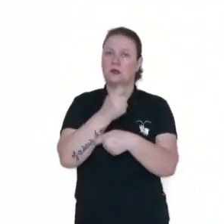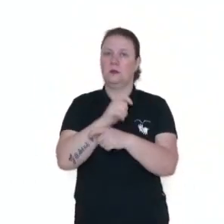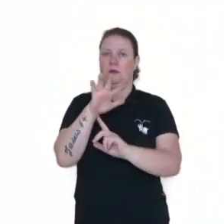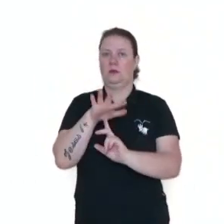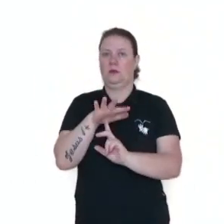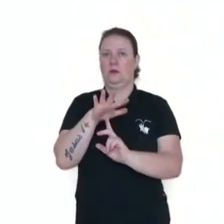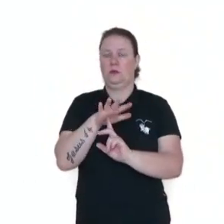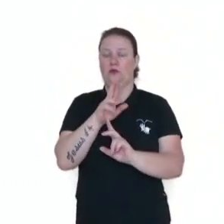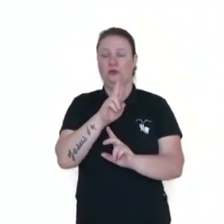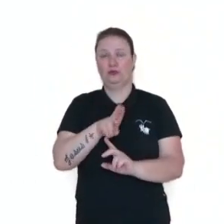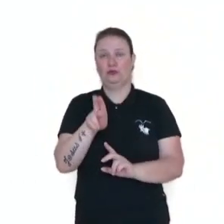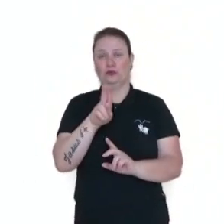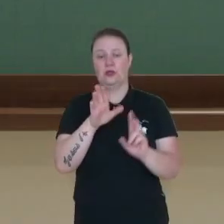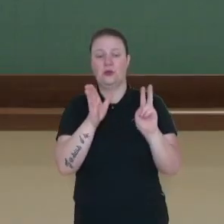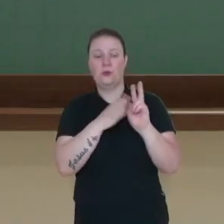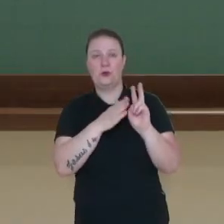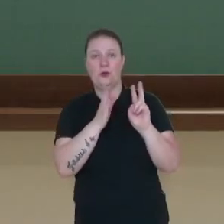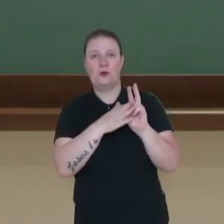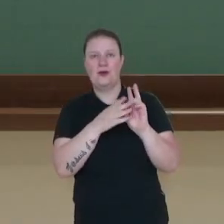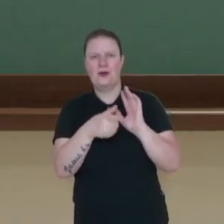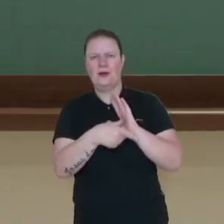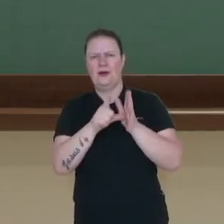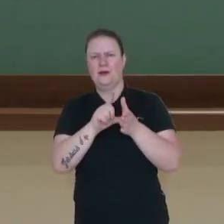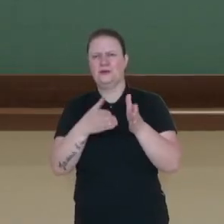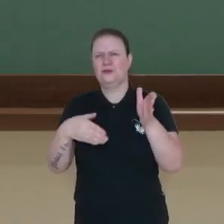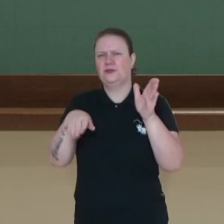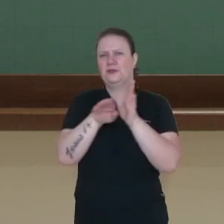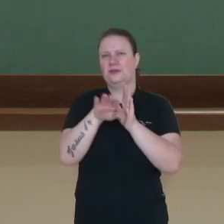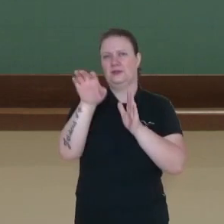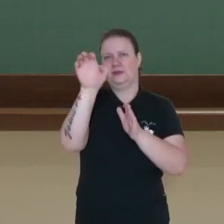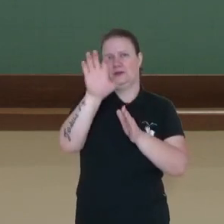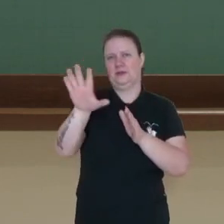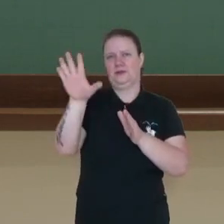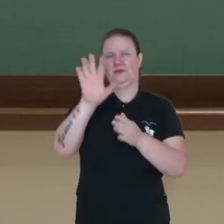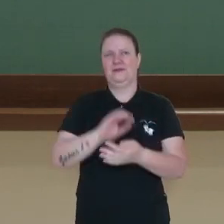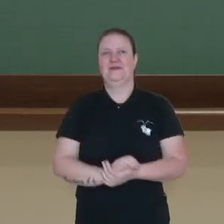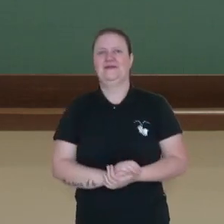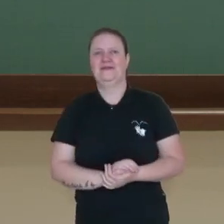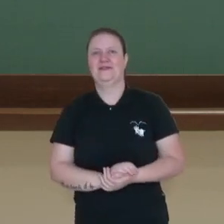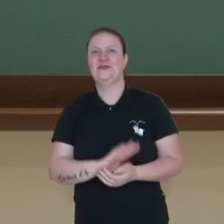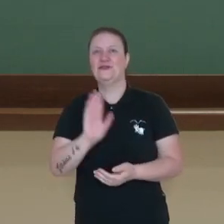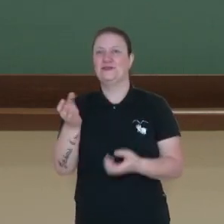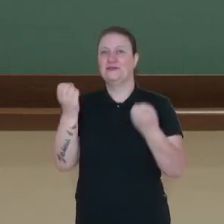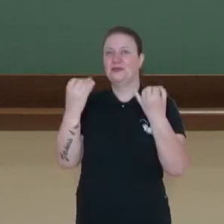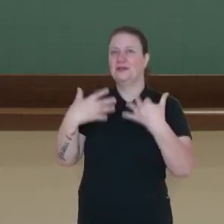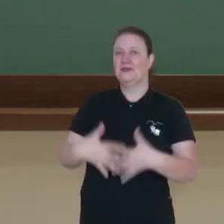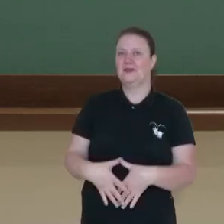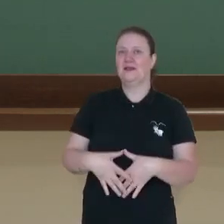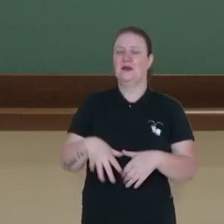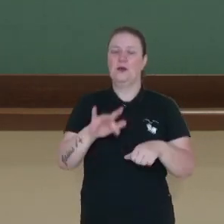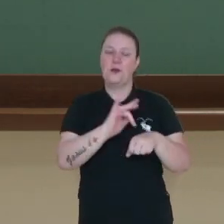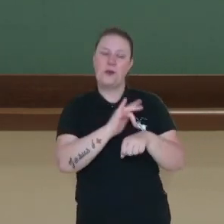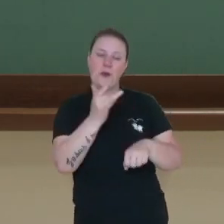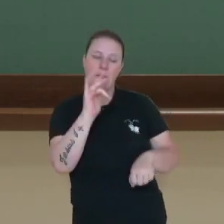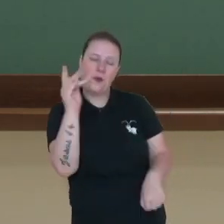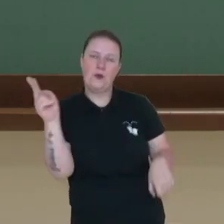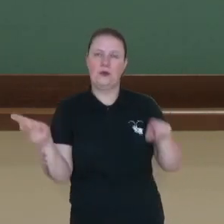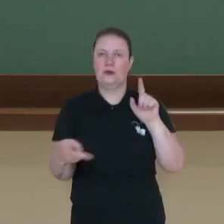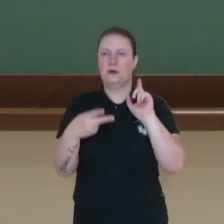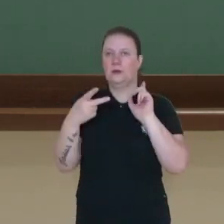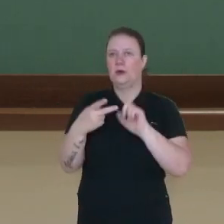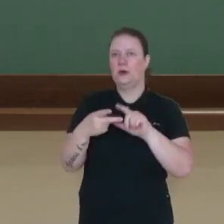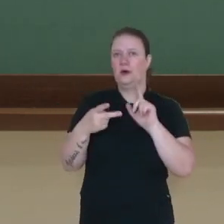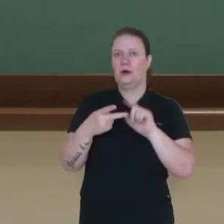pelos indígenas mesmo antes da chegada dos europeus. Bom, né? Falamos sobre o ciclo do ouro, falamos sobre o